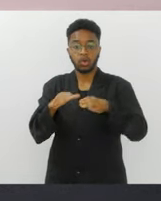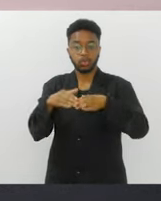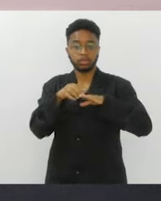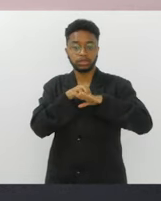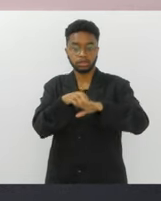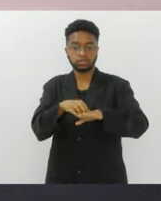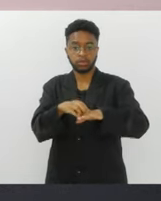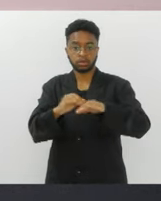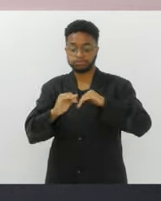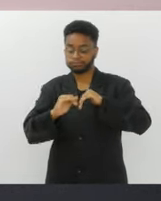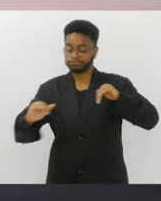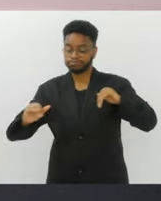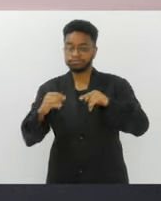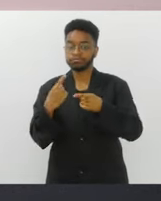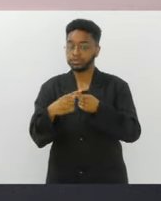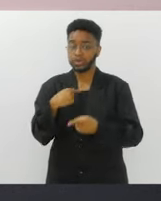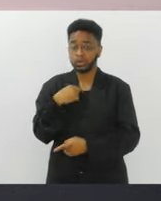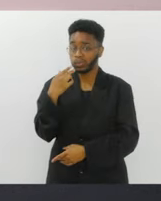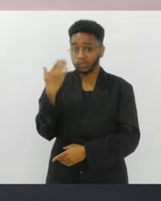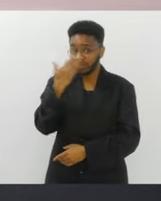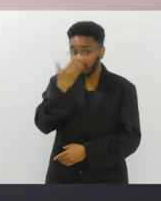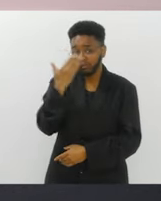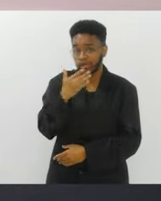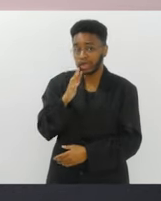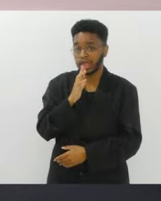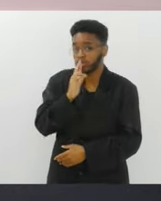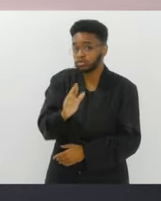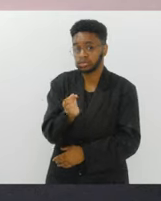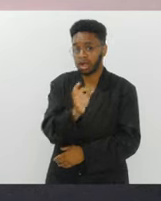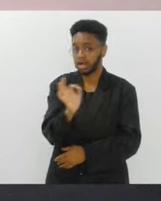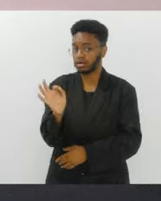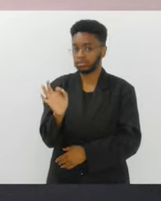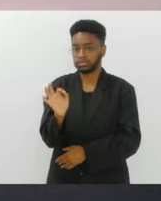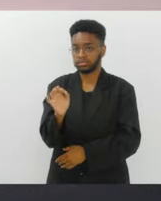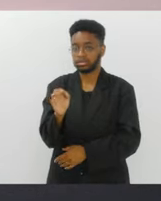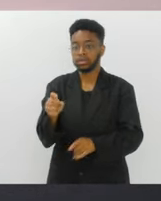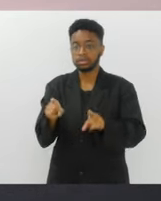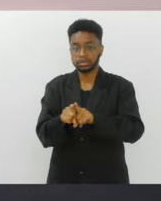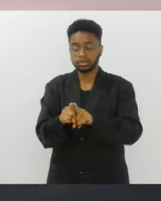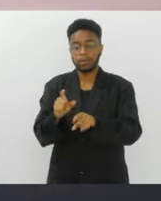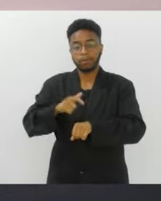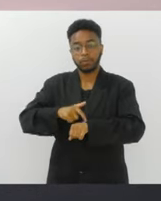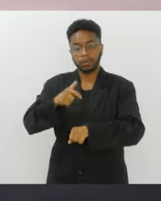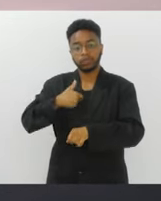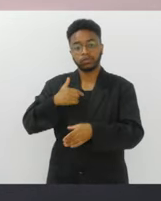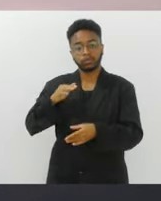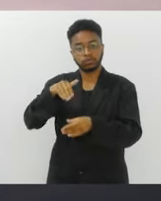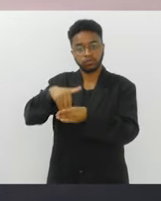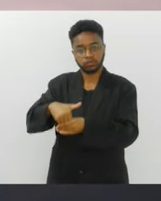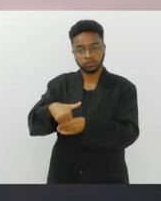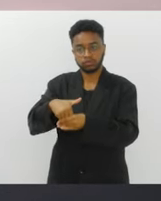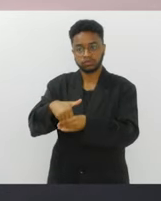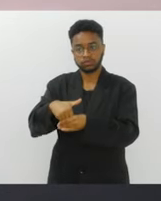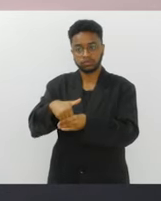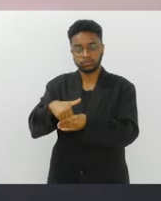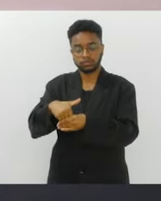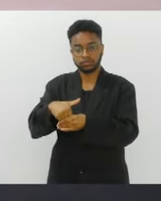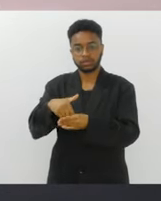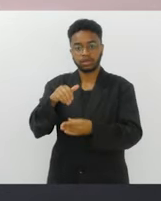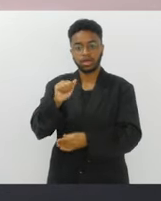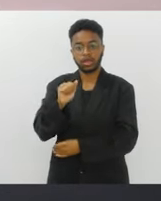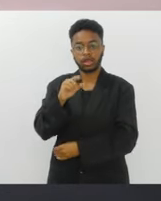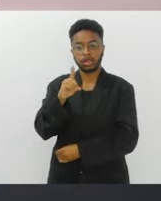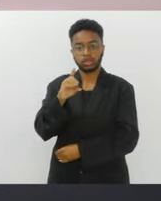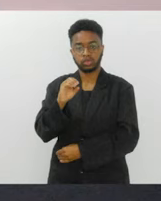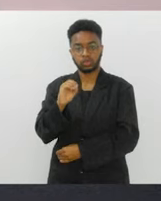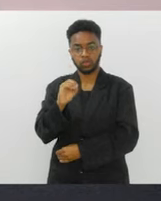transporte, porque eu não estou vendo resultado. Inclusive, quando eu votei que o nosso Adolfo Konder e